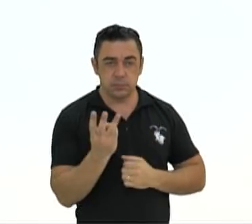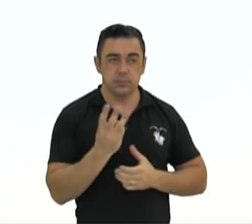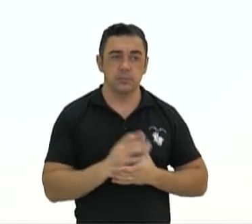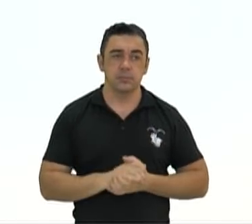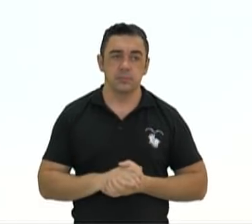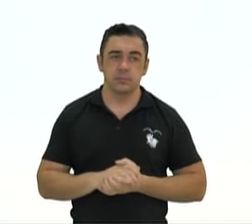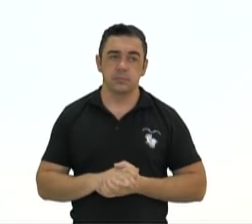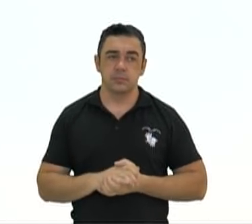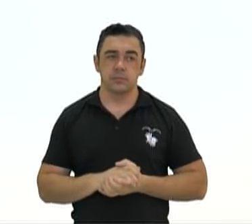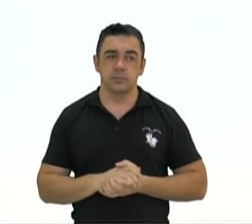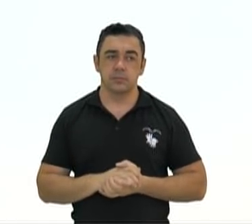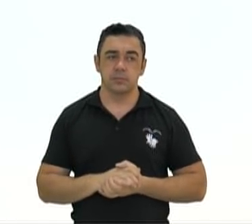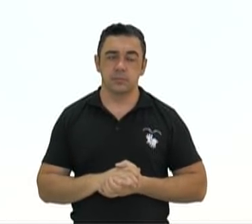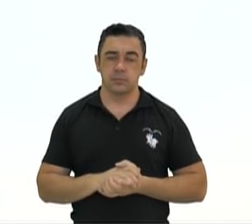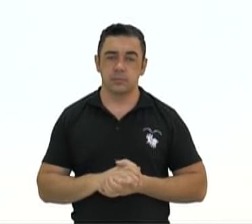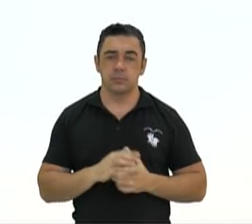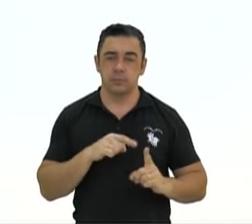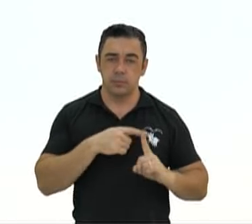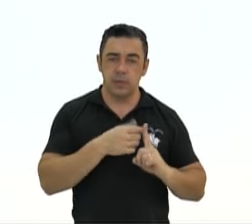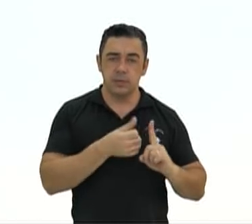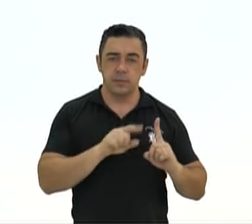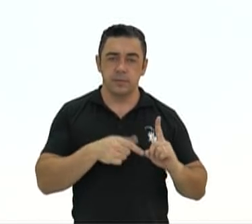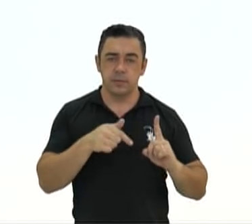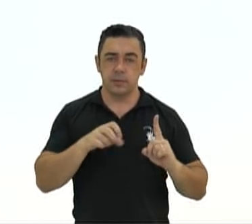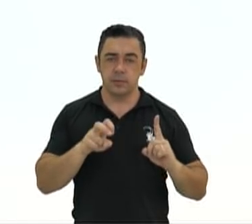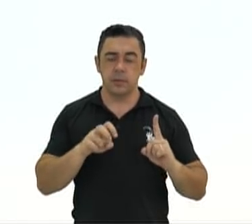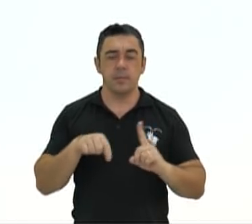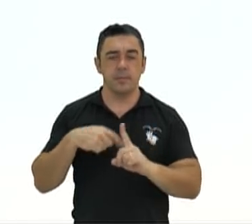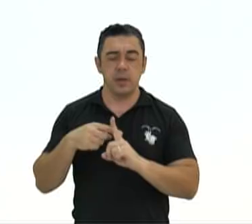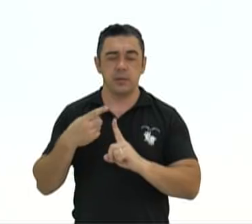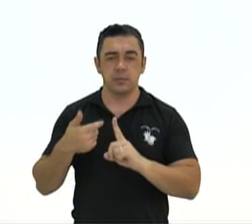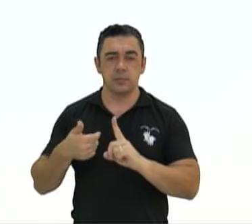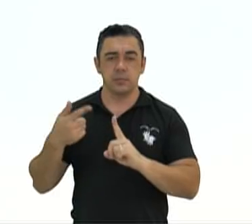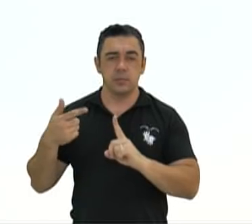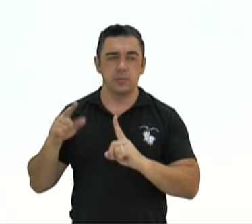calculou. 9 mais 6,75 e mais